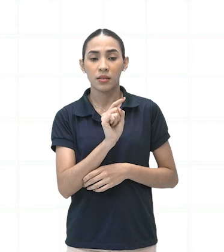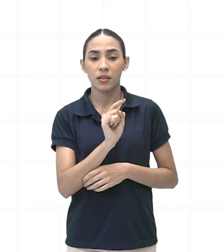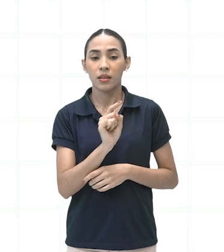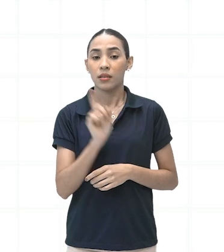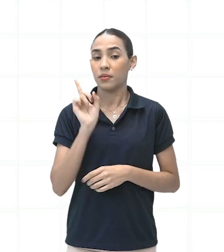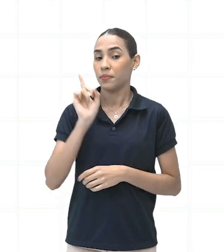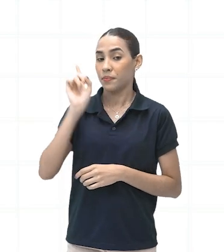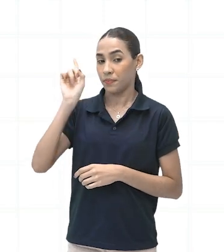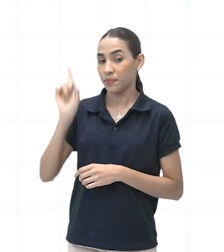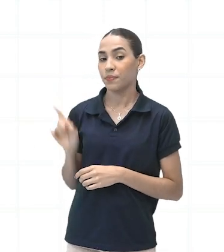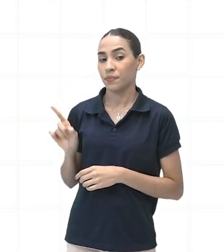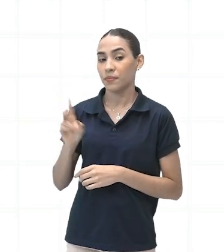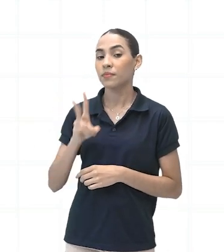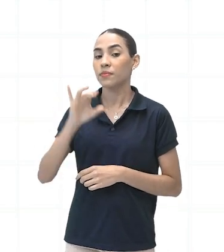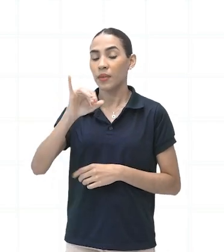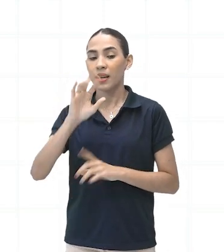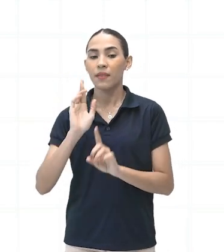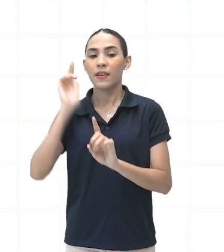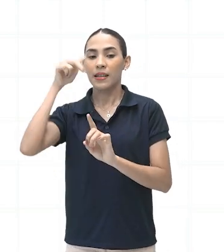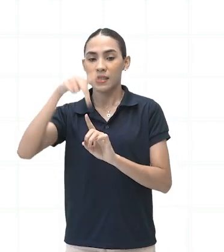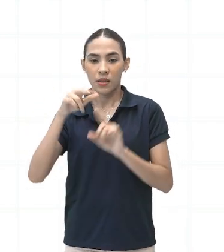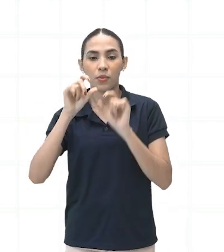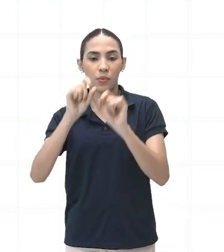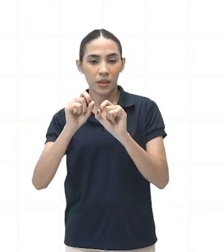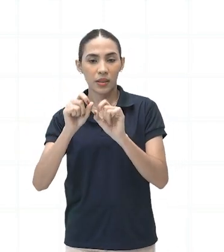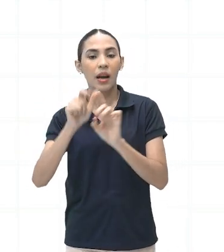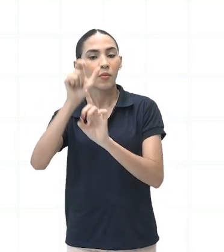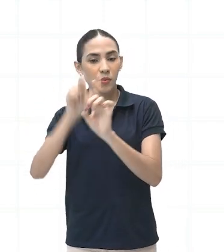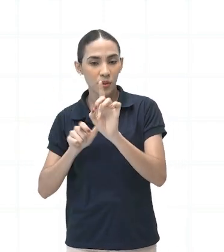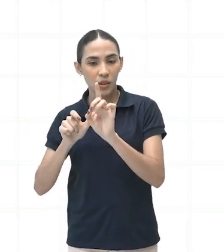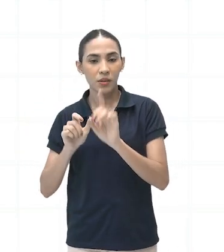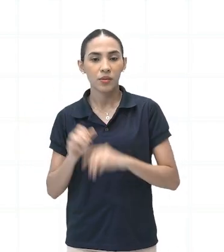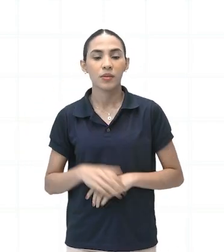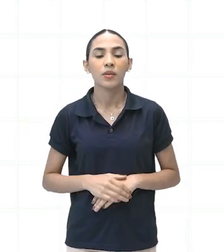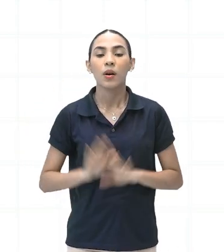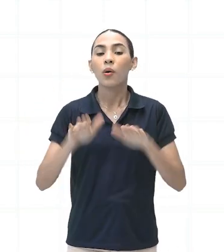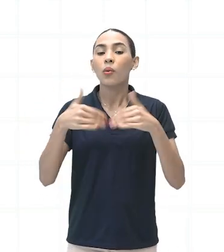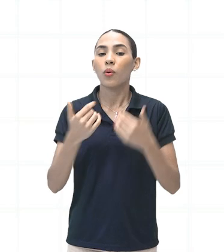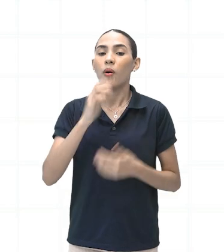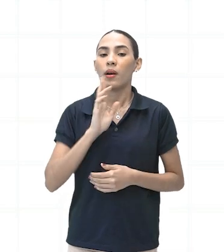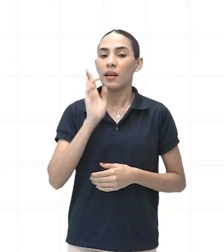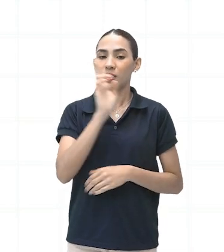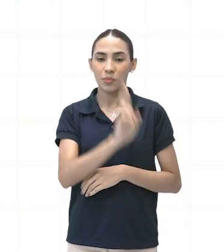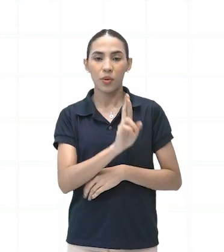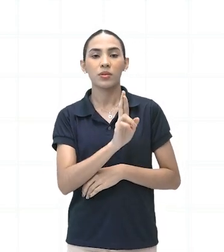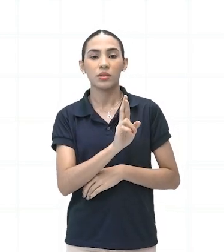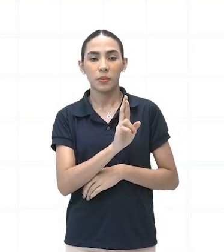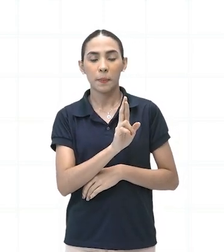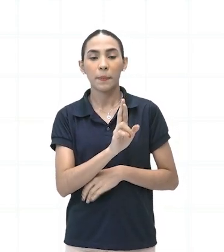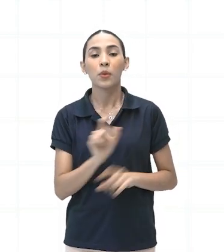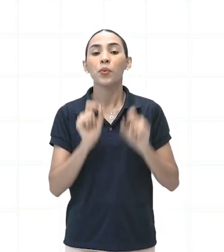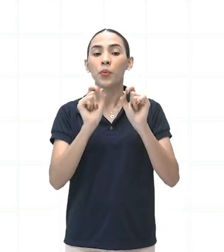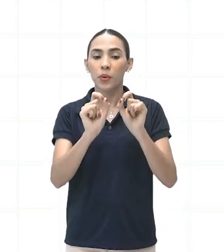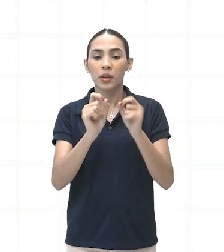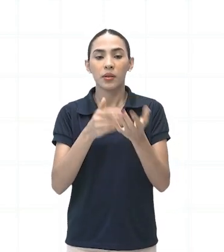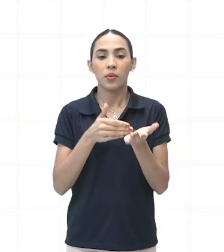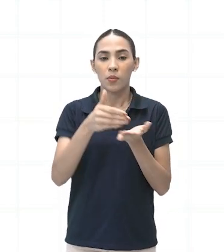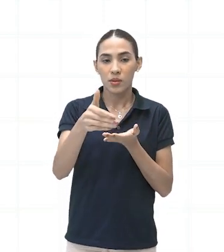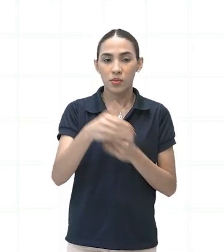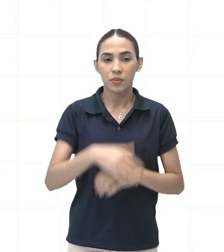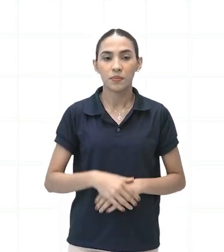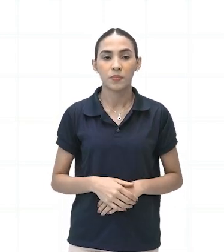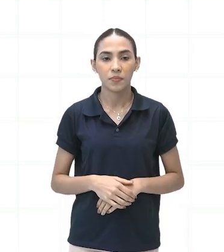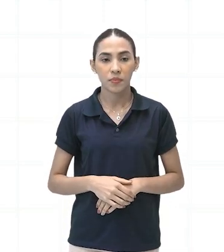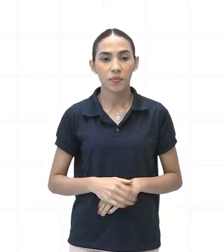nosso enunciado, irá corresponder ao nosso sujeito. Então, qual é a resposta à nossa pergunta? O que começou,